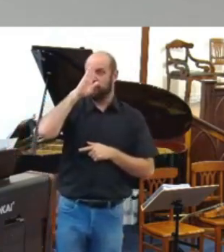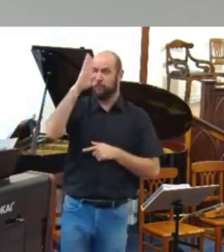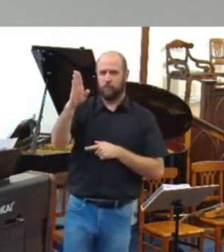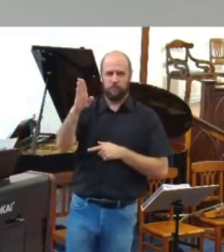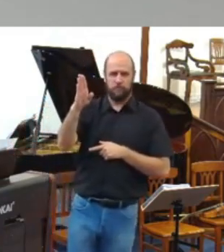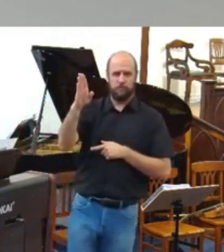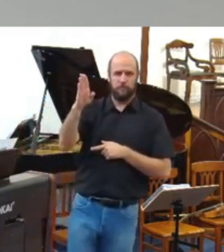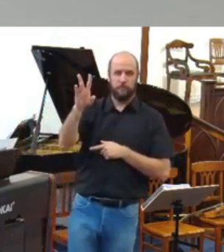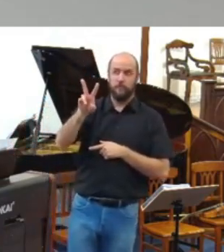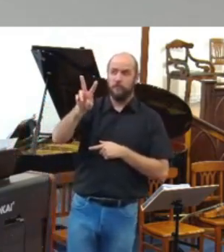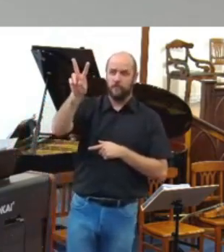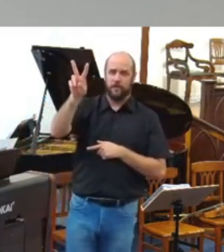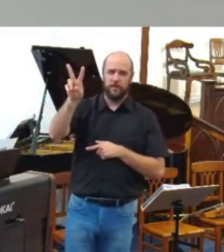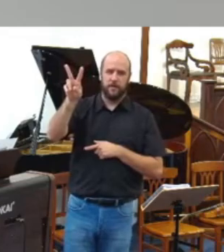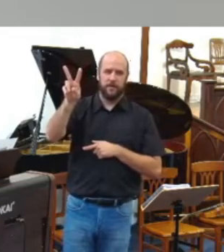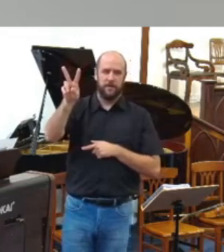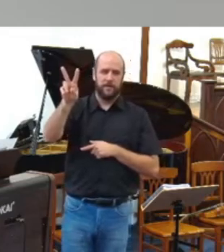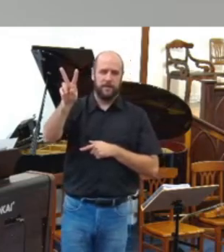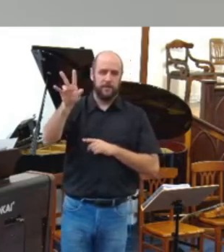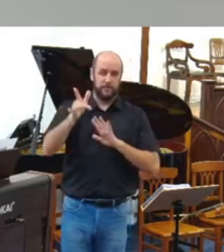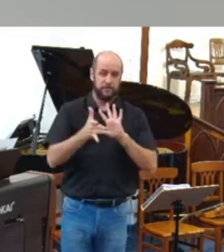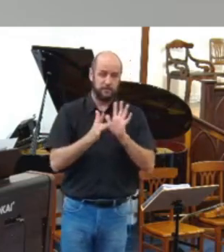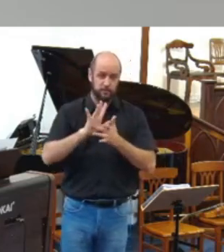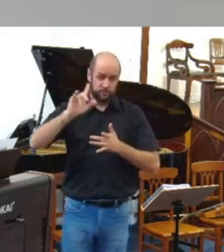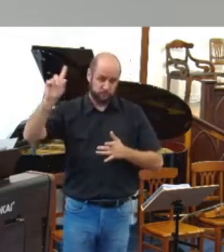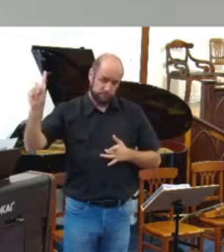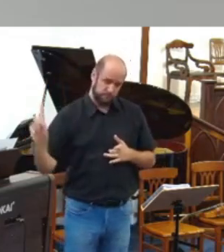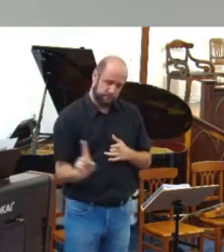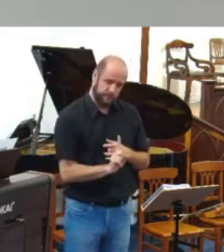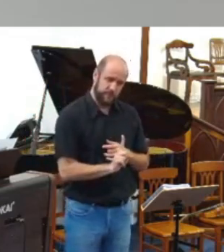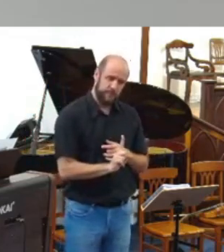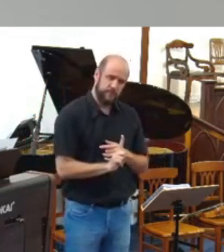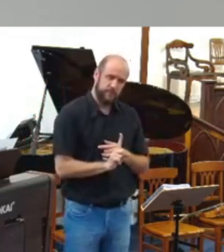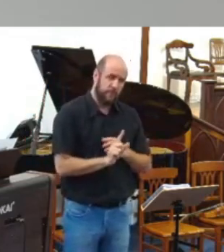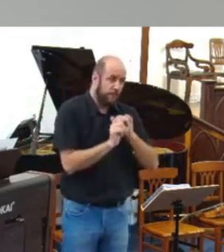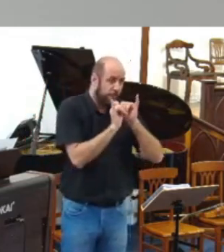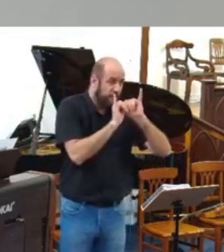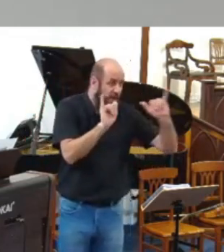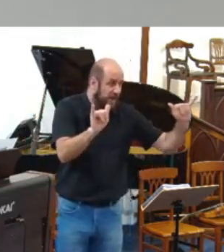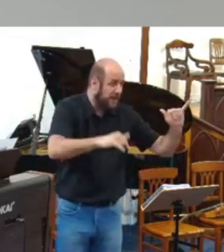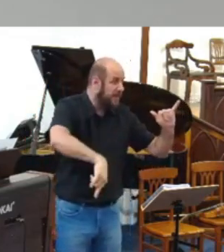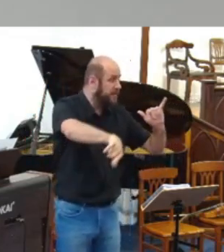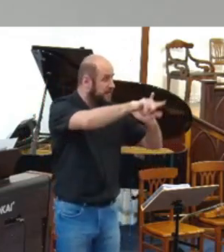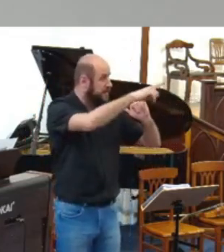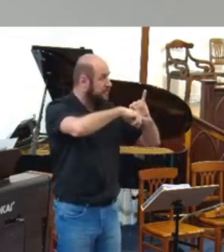recebemos entre nós e ele nos disse: vão.